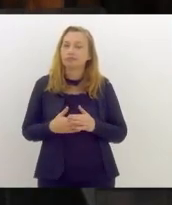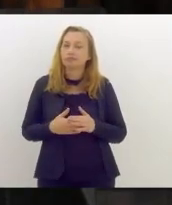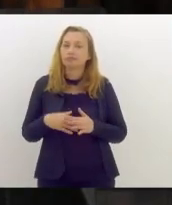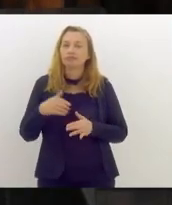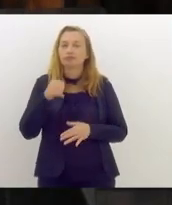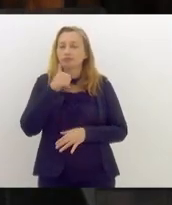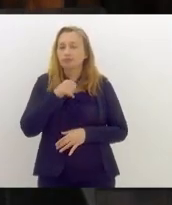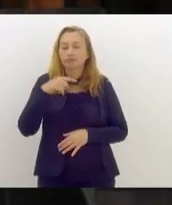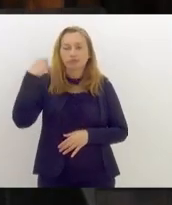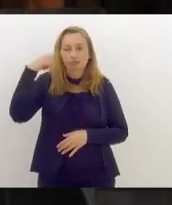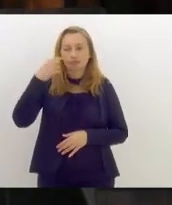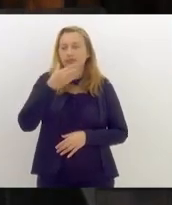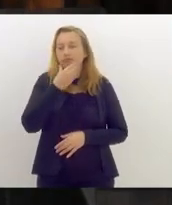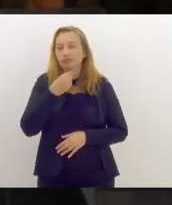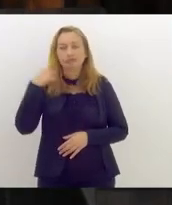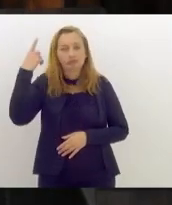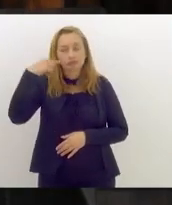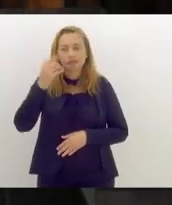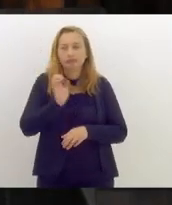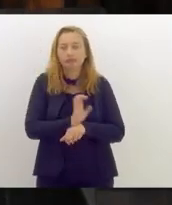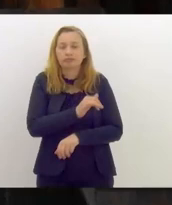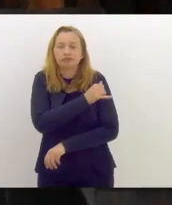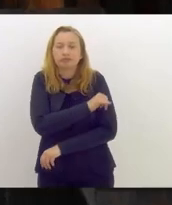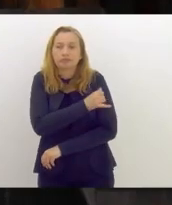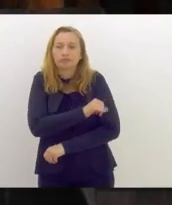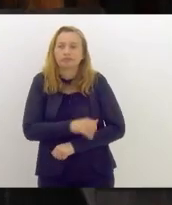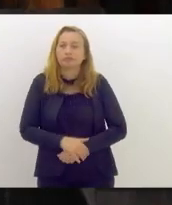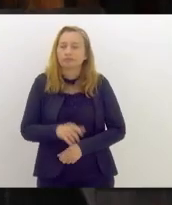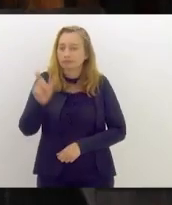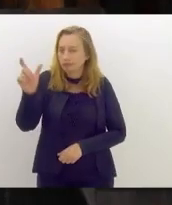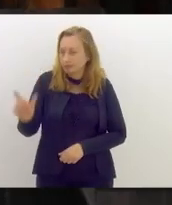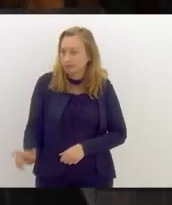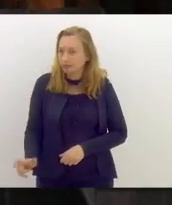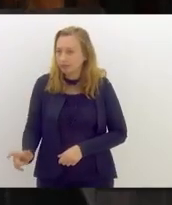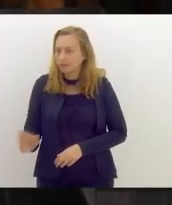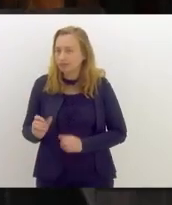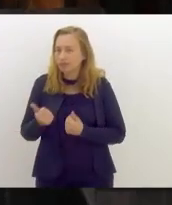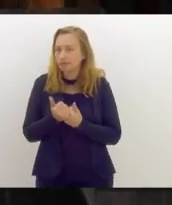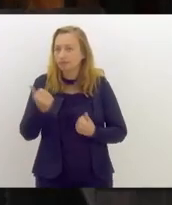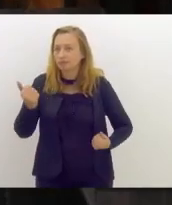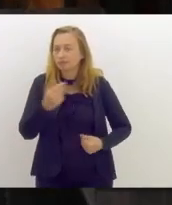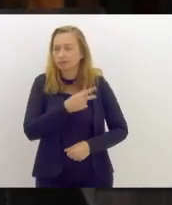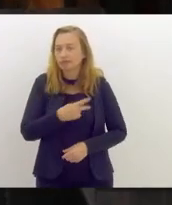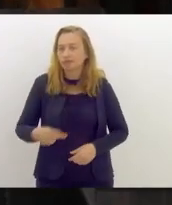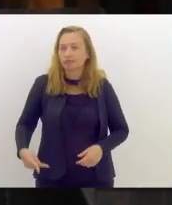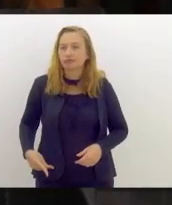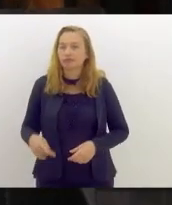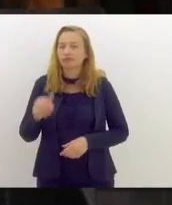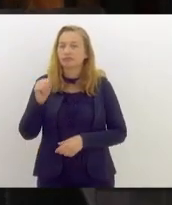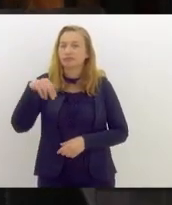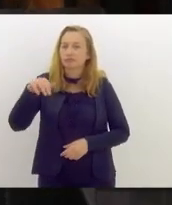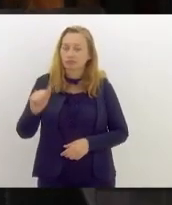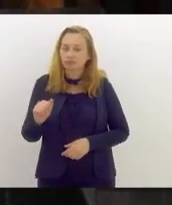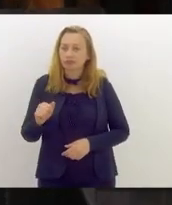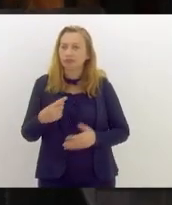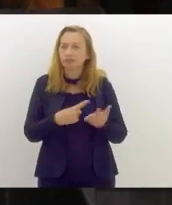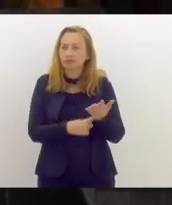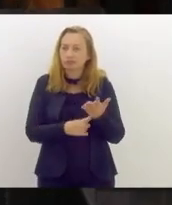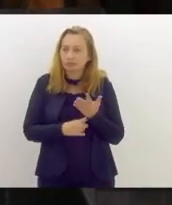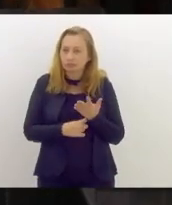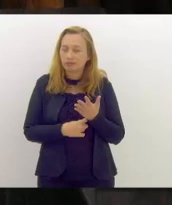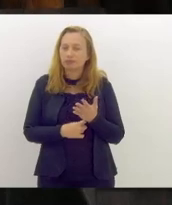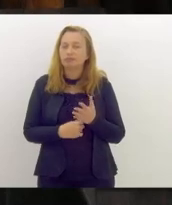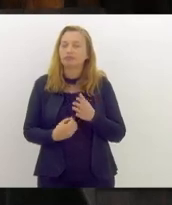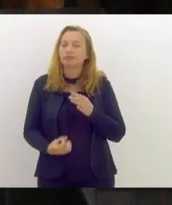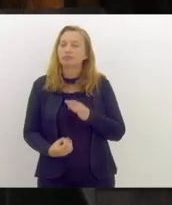advogadas e os advogados do estado do Rio de Janeiro na pessoa da minha vice-presidente Ana Teresa Basílio que me ajuda muito na